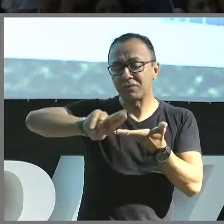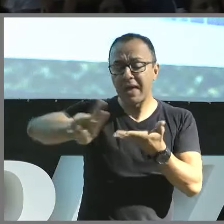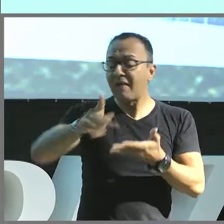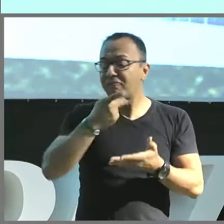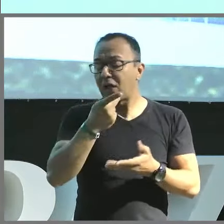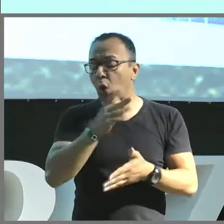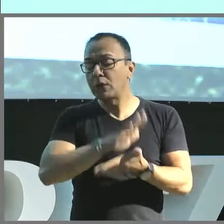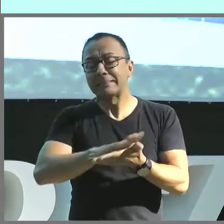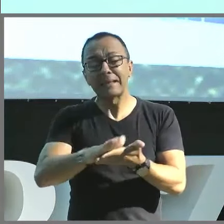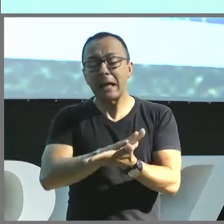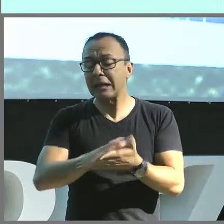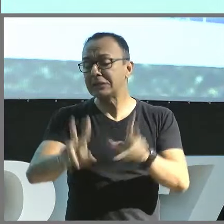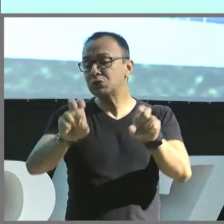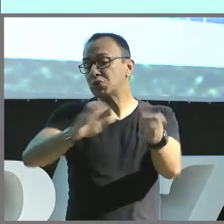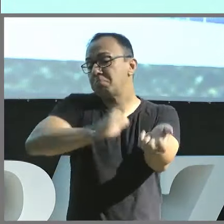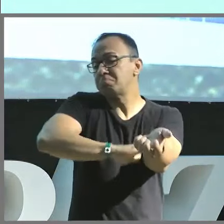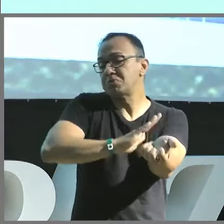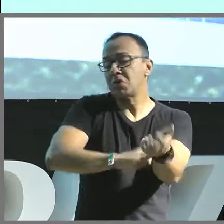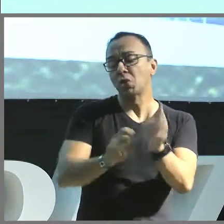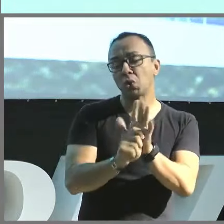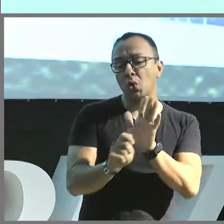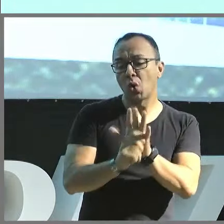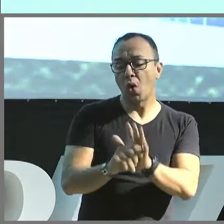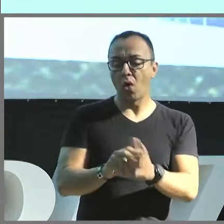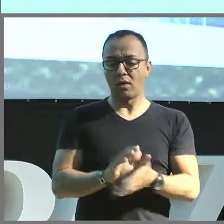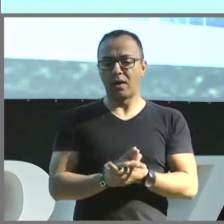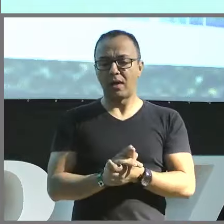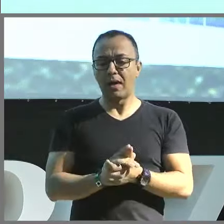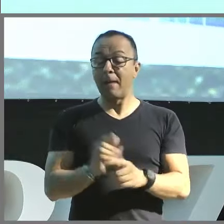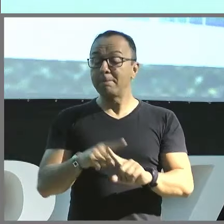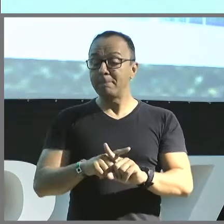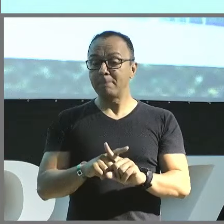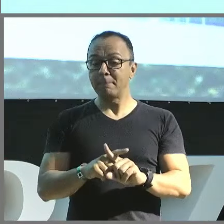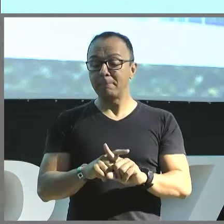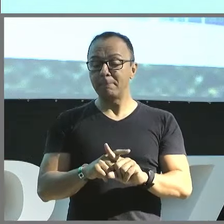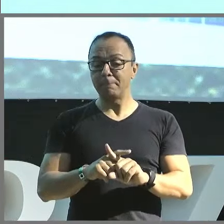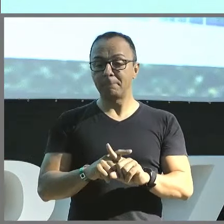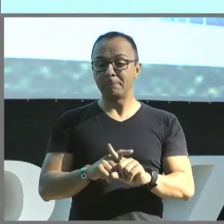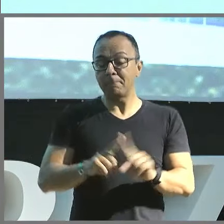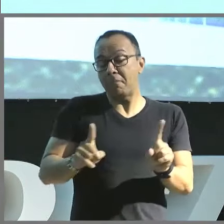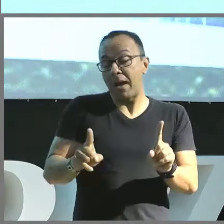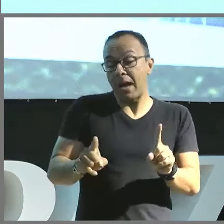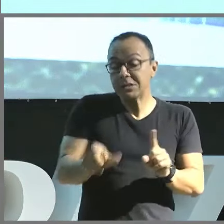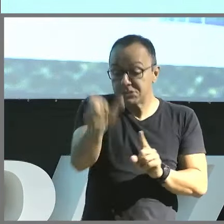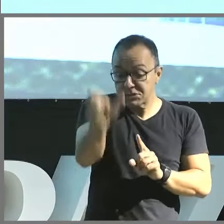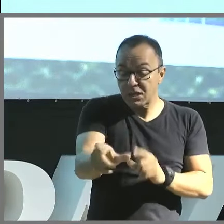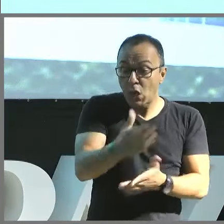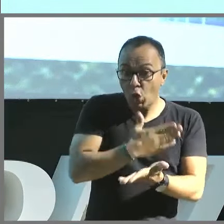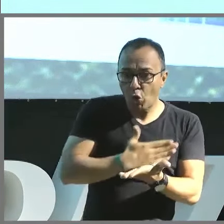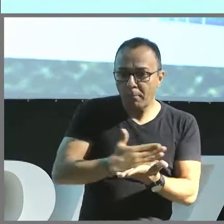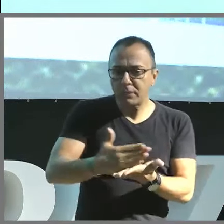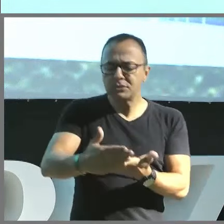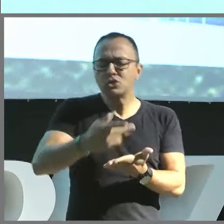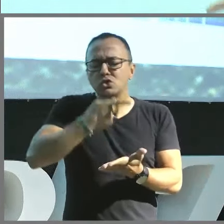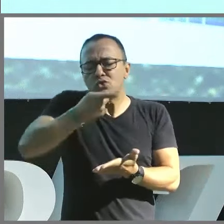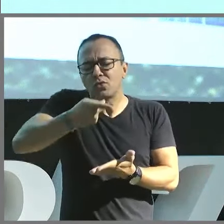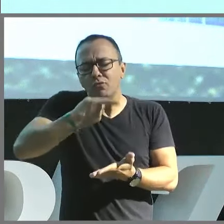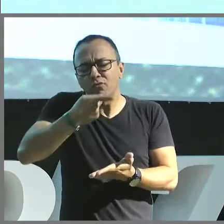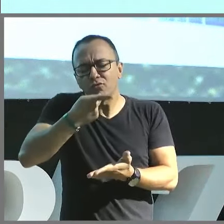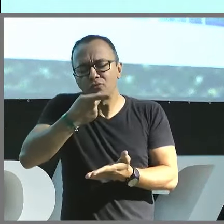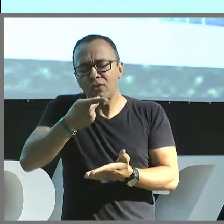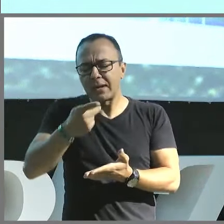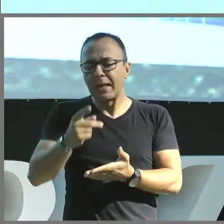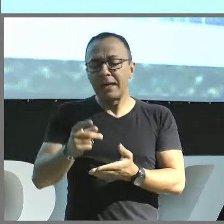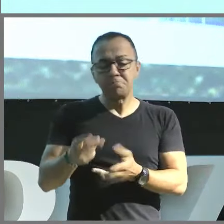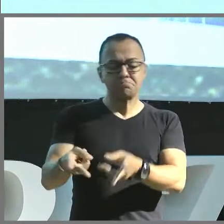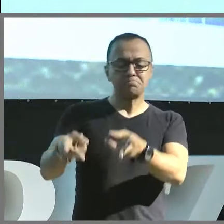mulheres marginais de rua. E ele disse, incrível, porque quando ele começou a falar, eu vi a quem ele estava vinculado quando